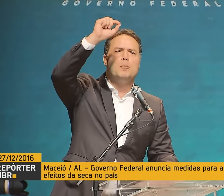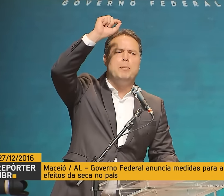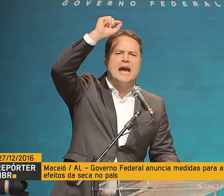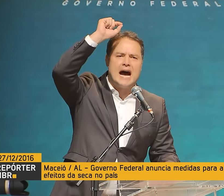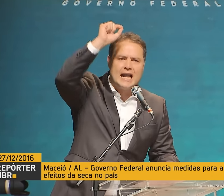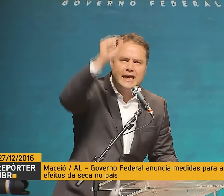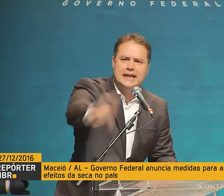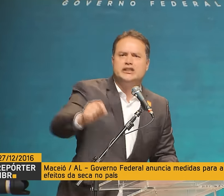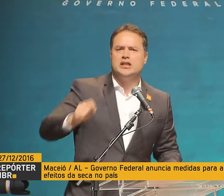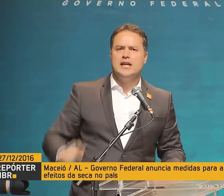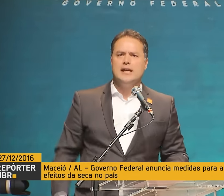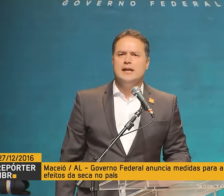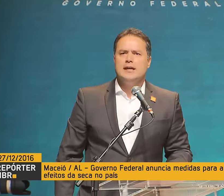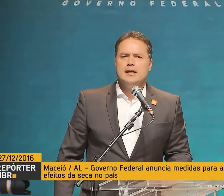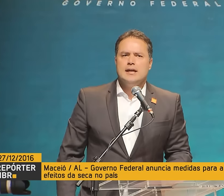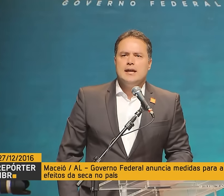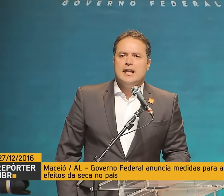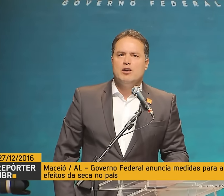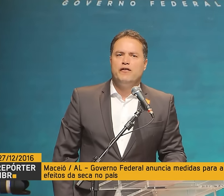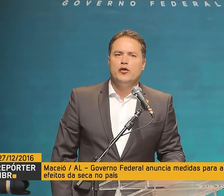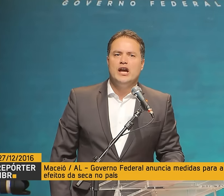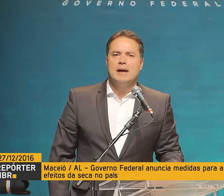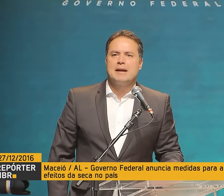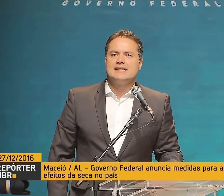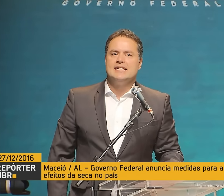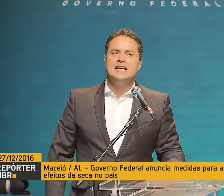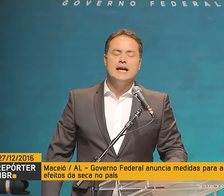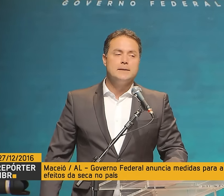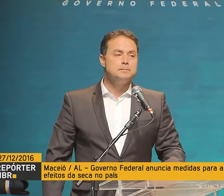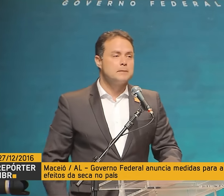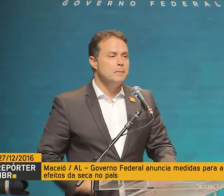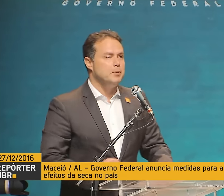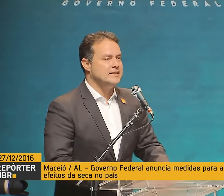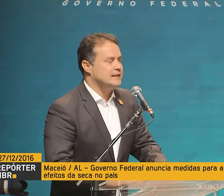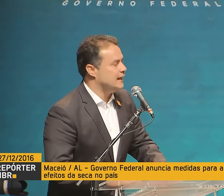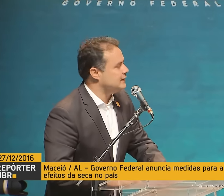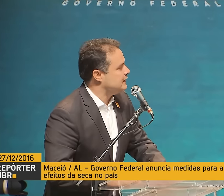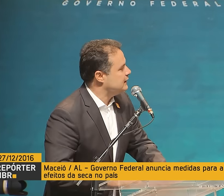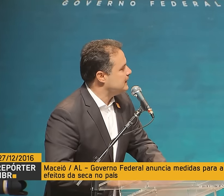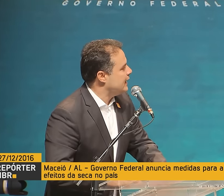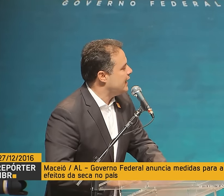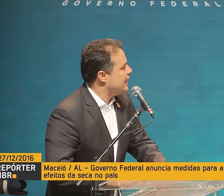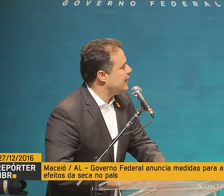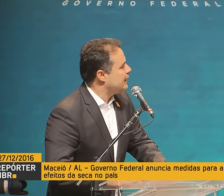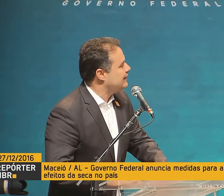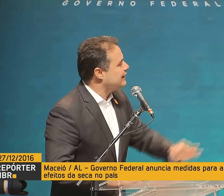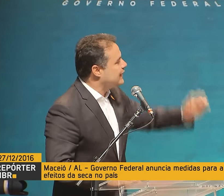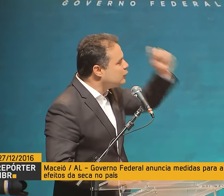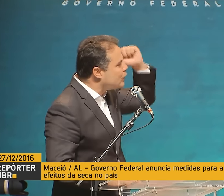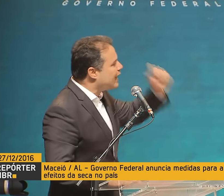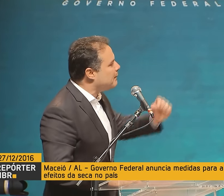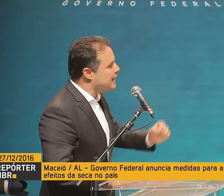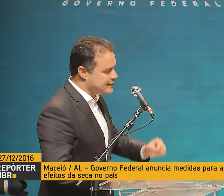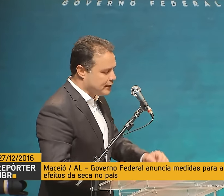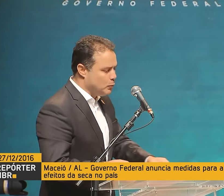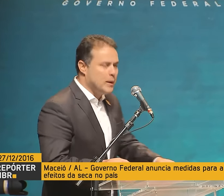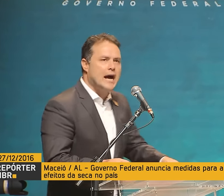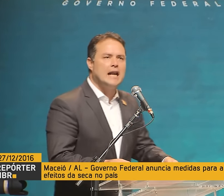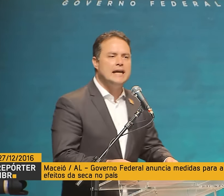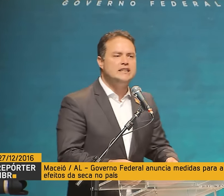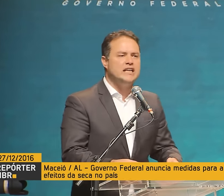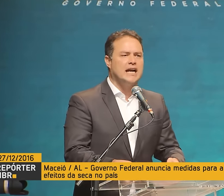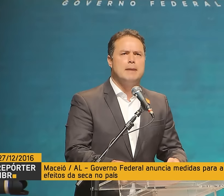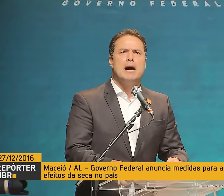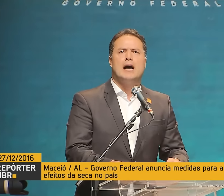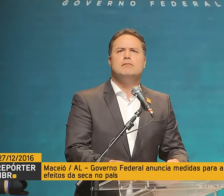alagoanos do paa leite eu fui à Brasília Presidente e tendo na cabeça que o